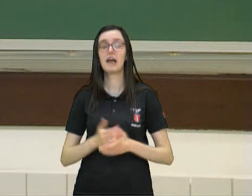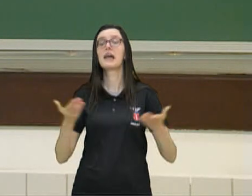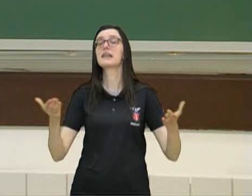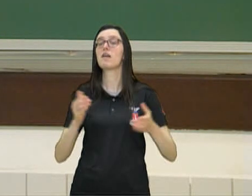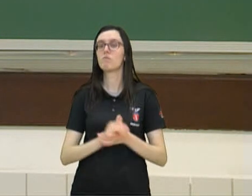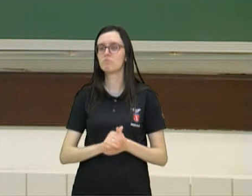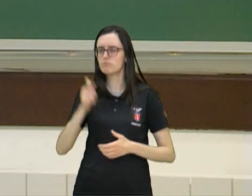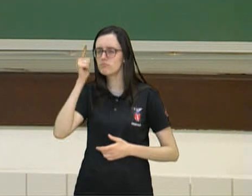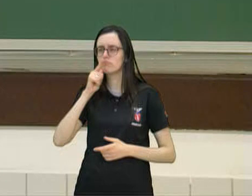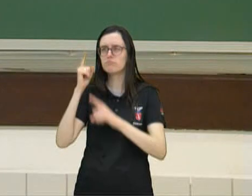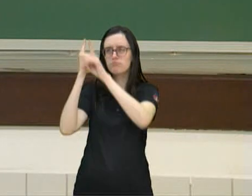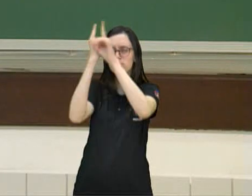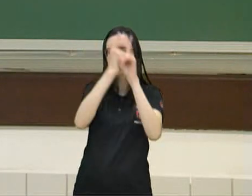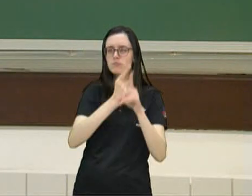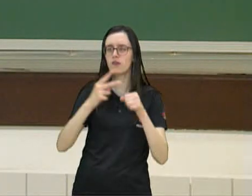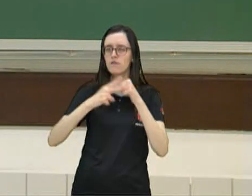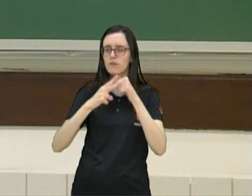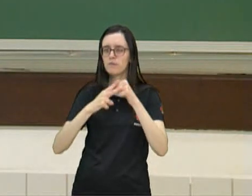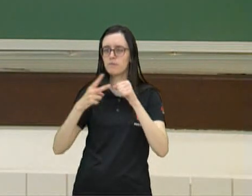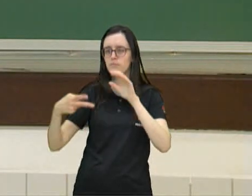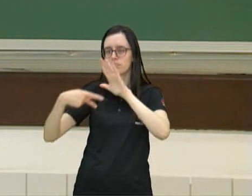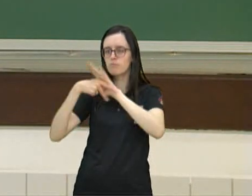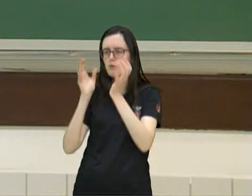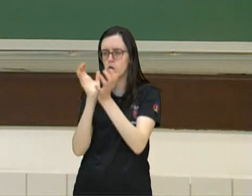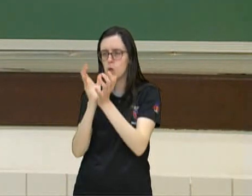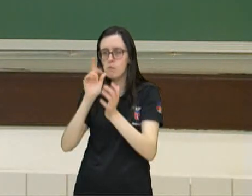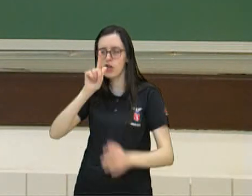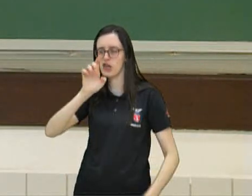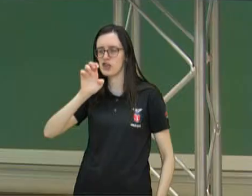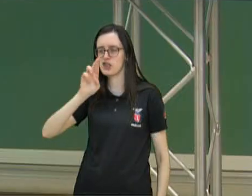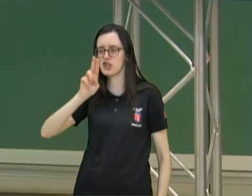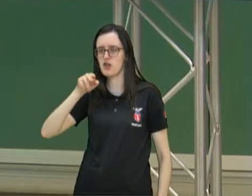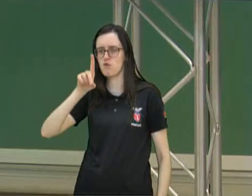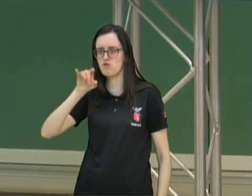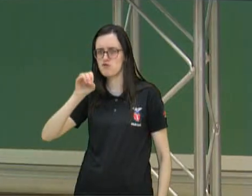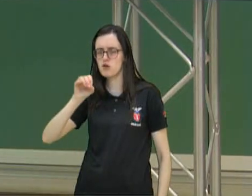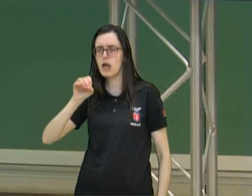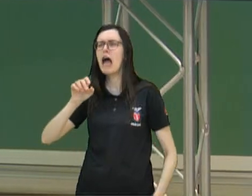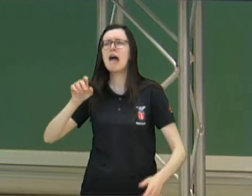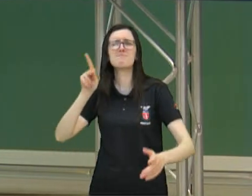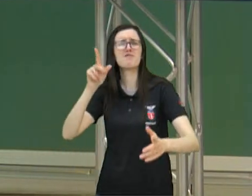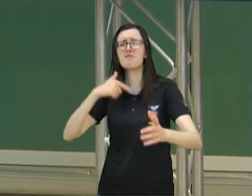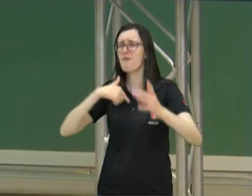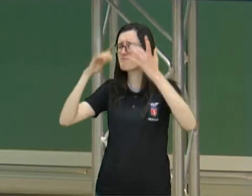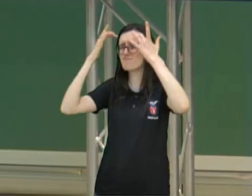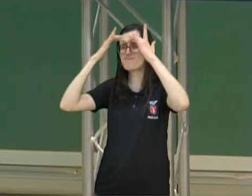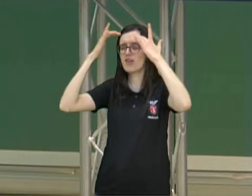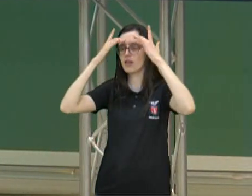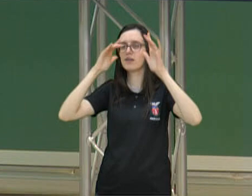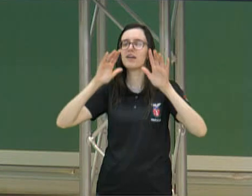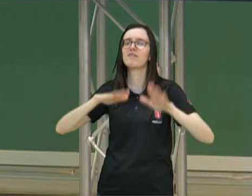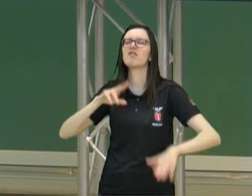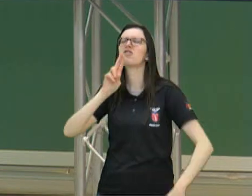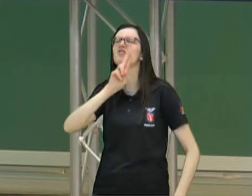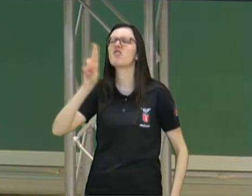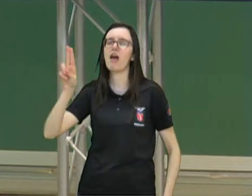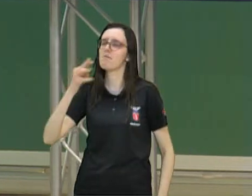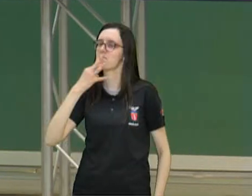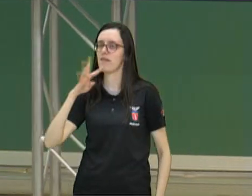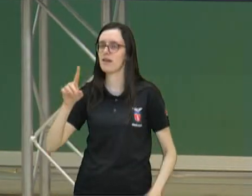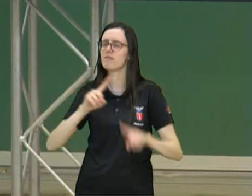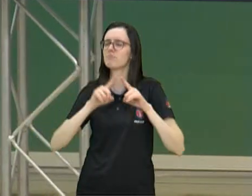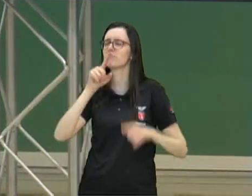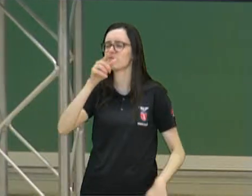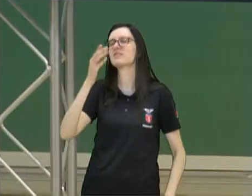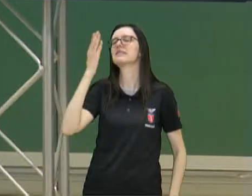Então, conseguiram encontrar esse verbo no gerúndio? Mas, professor, eu não sei o que é gerúndio. Talvez você pode não saber este nome, mas com certeza